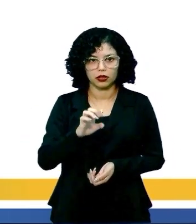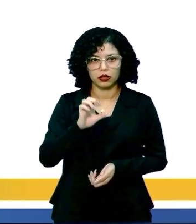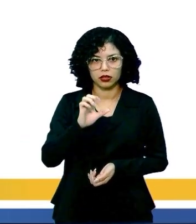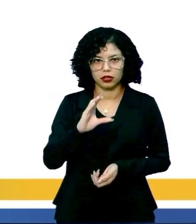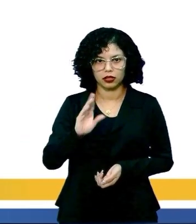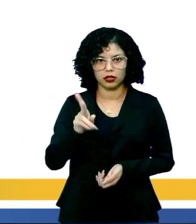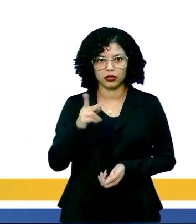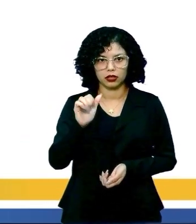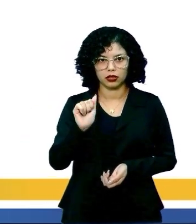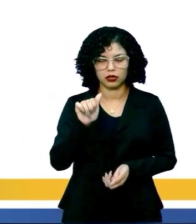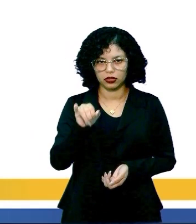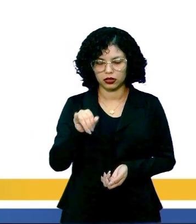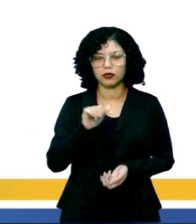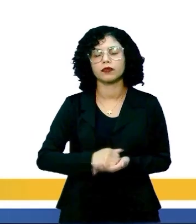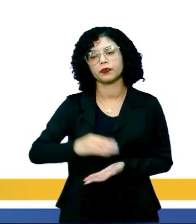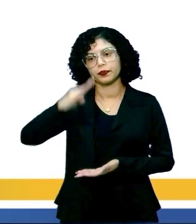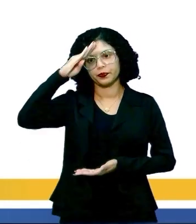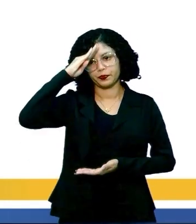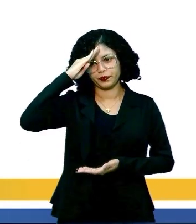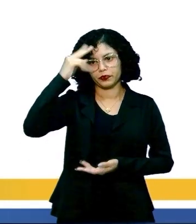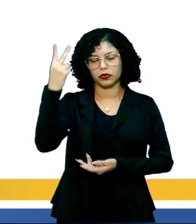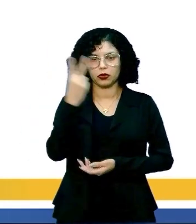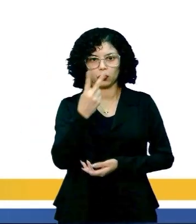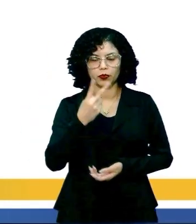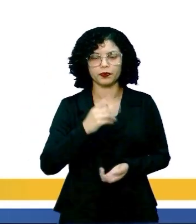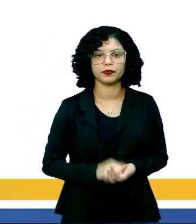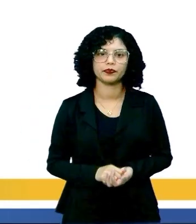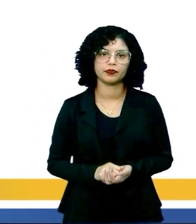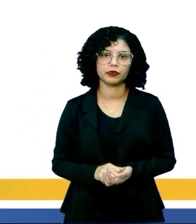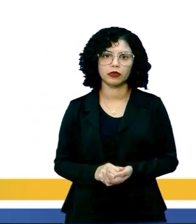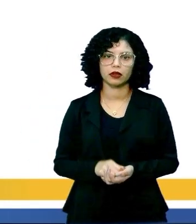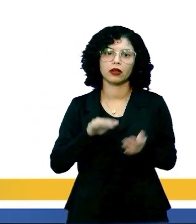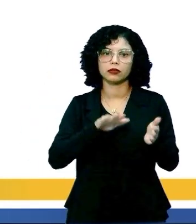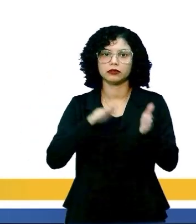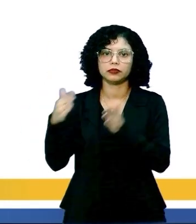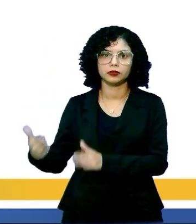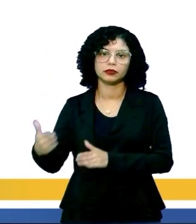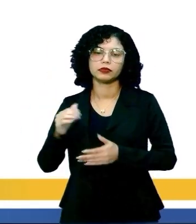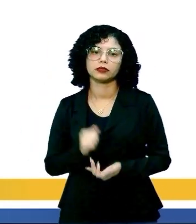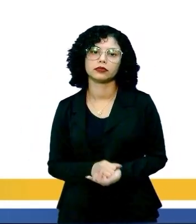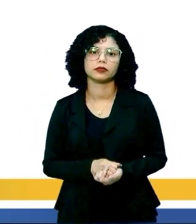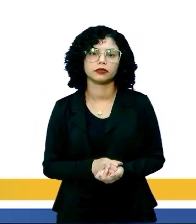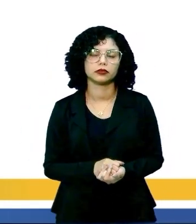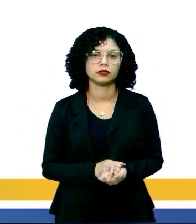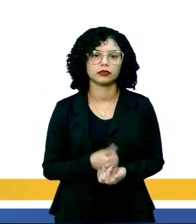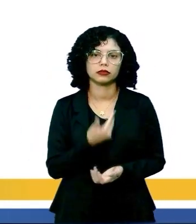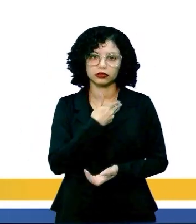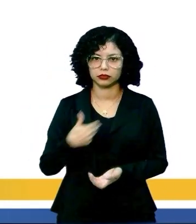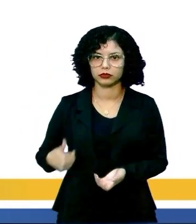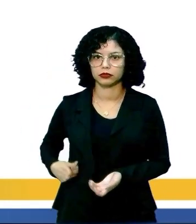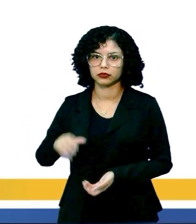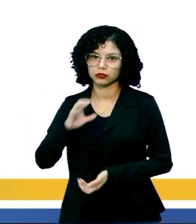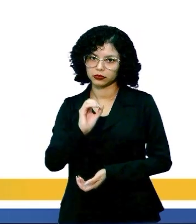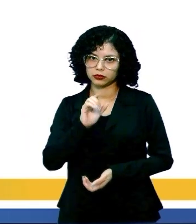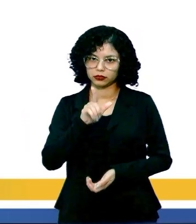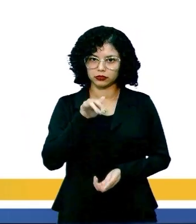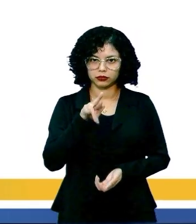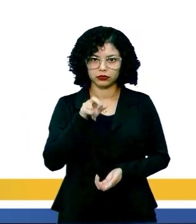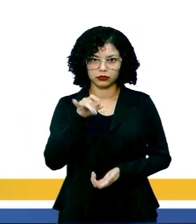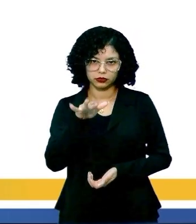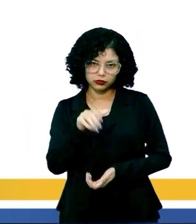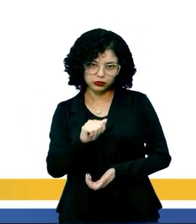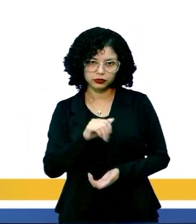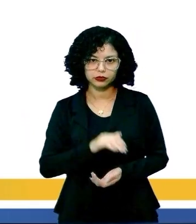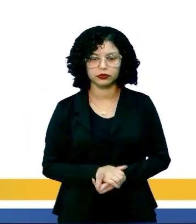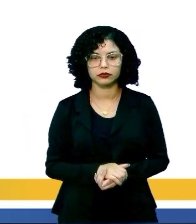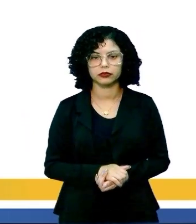2 presidentes militares. E a segunda fase, que você está vendo marcada aí, é a República Oligárquica, ou a famosa